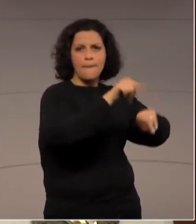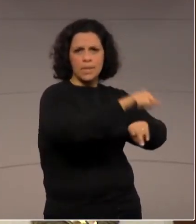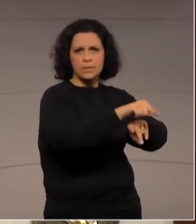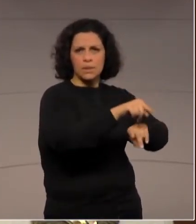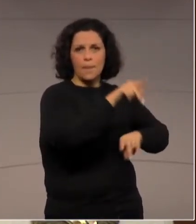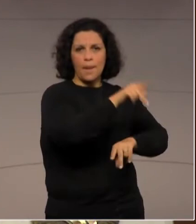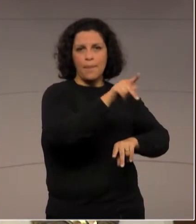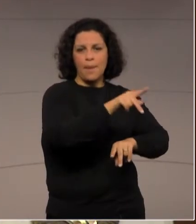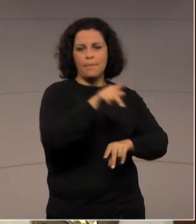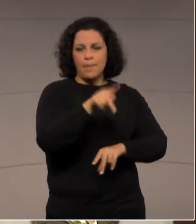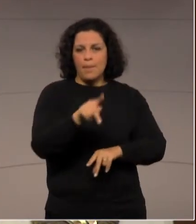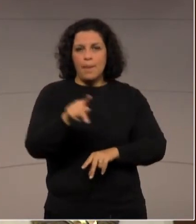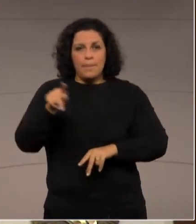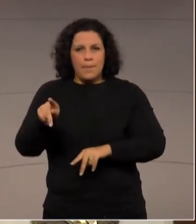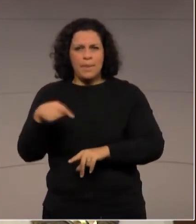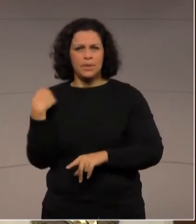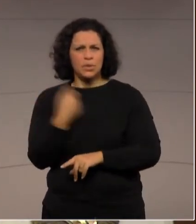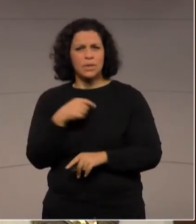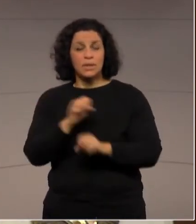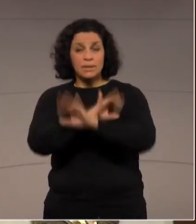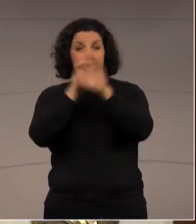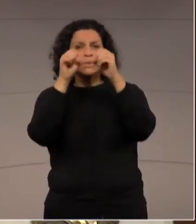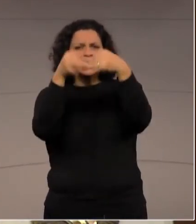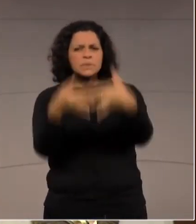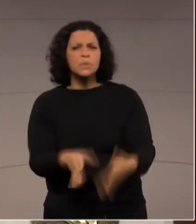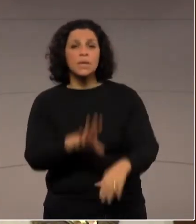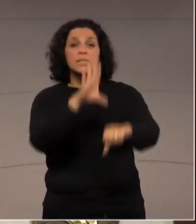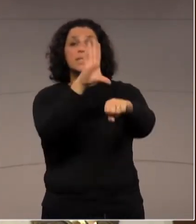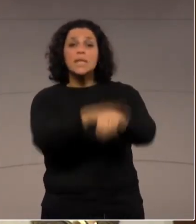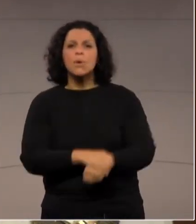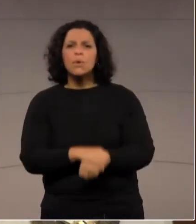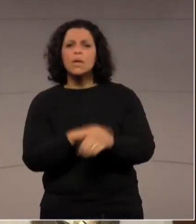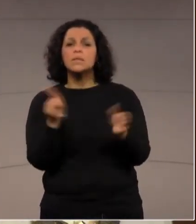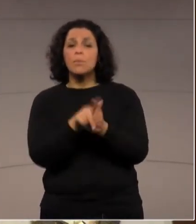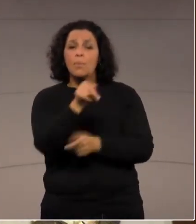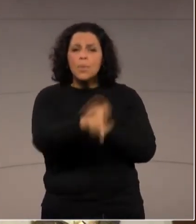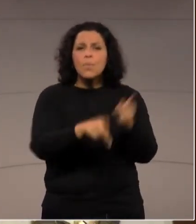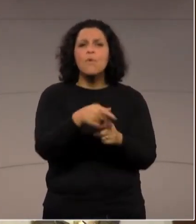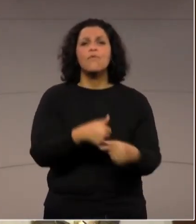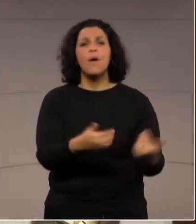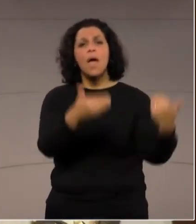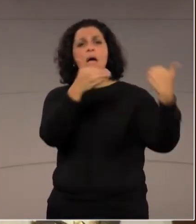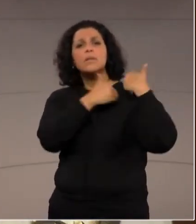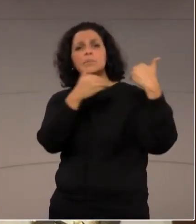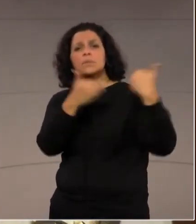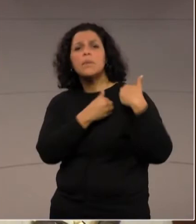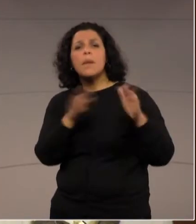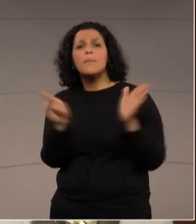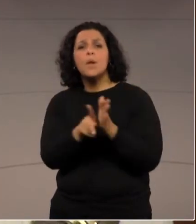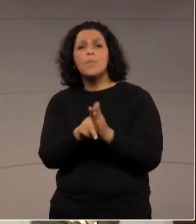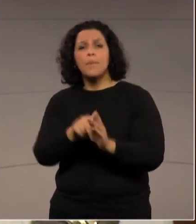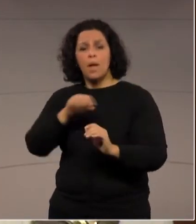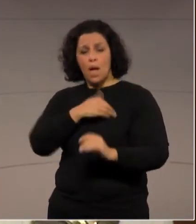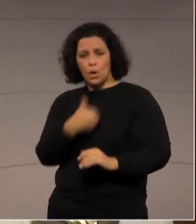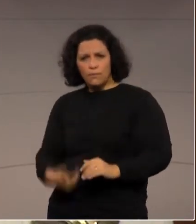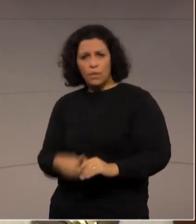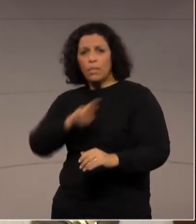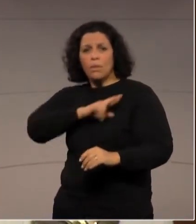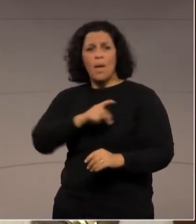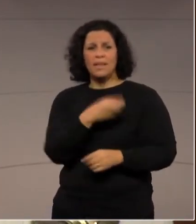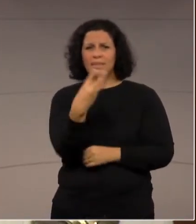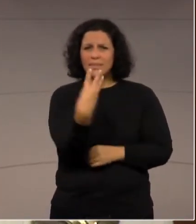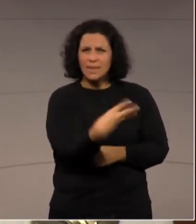e quanto aos presídios a gente tem que ter claro a segurança pública dever do estado terceirizar serviços de gestão de